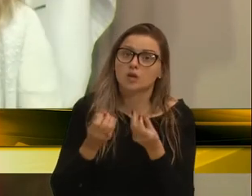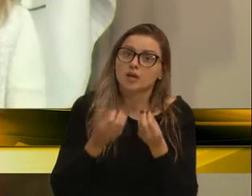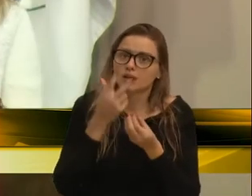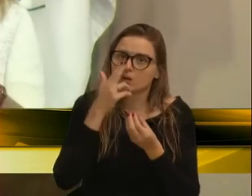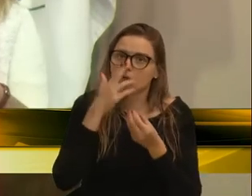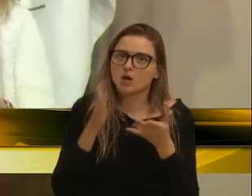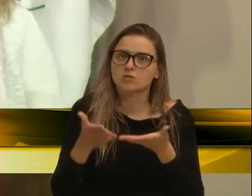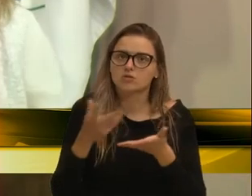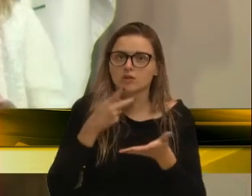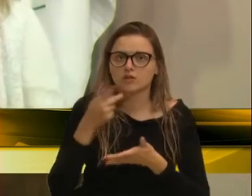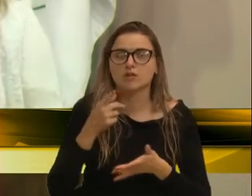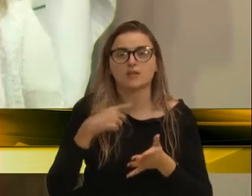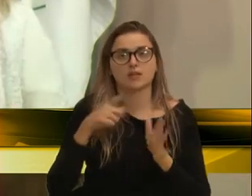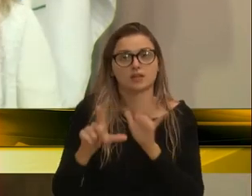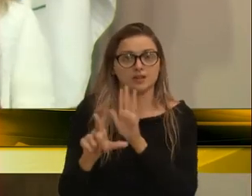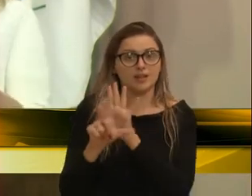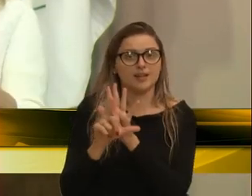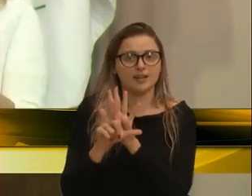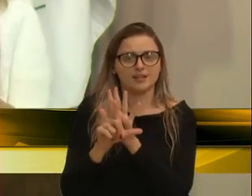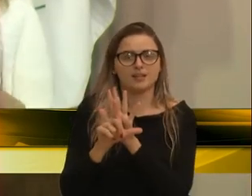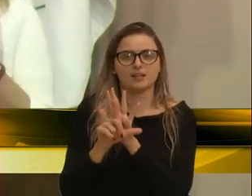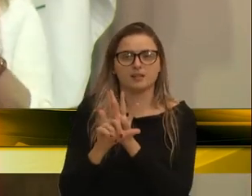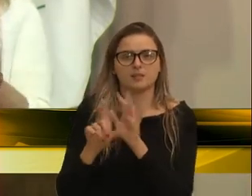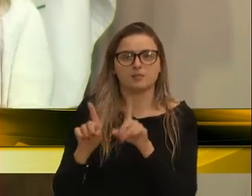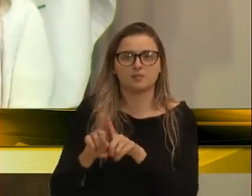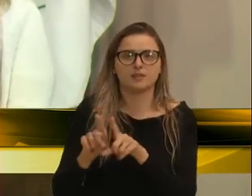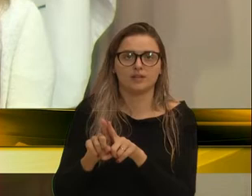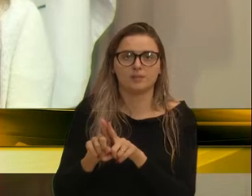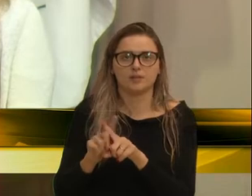já existe lei, existe a questão,